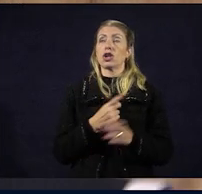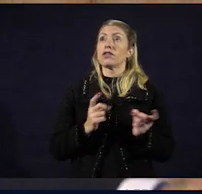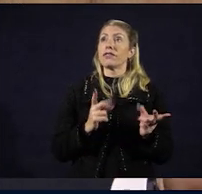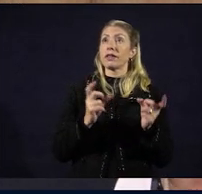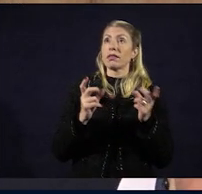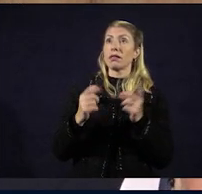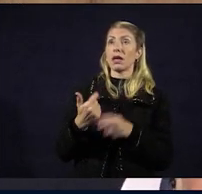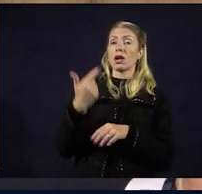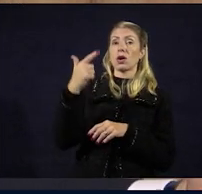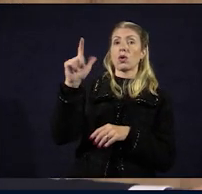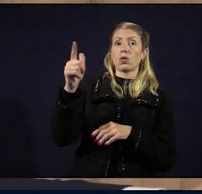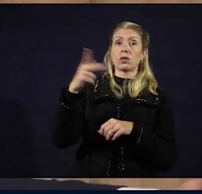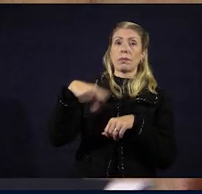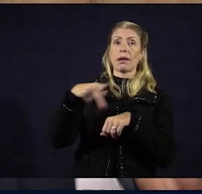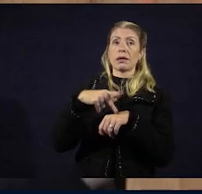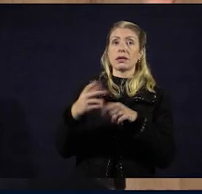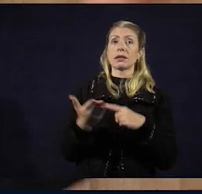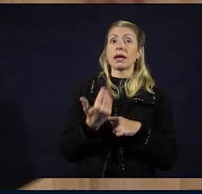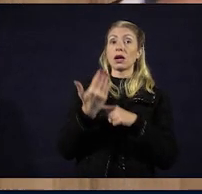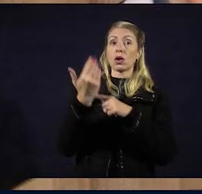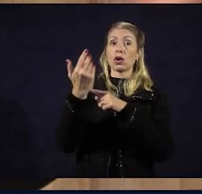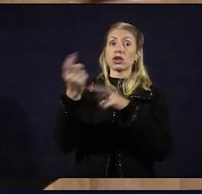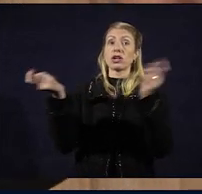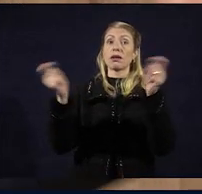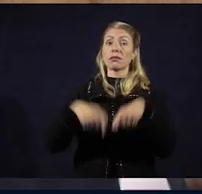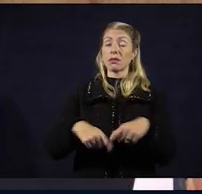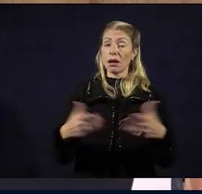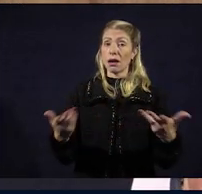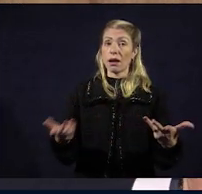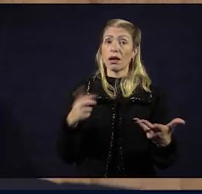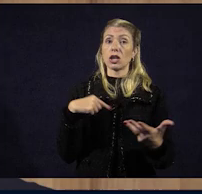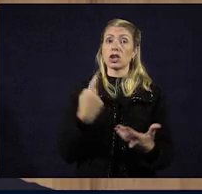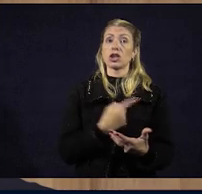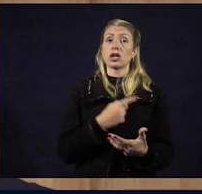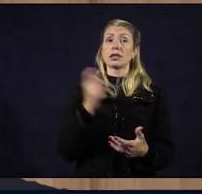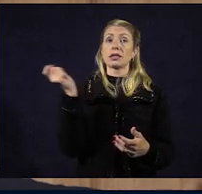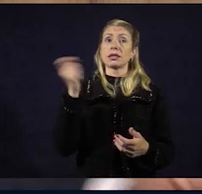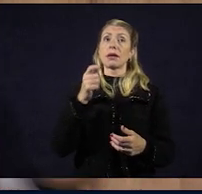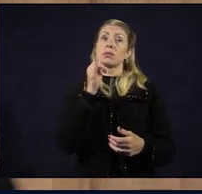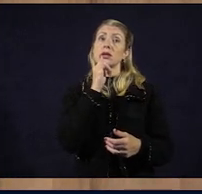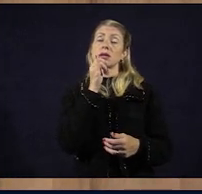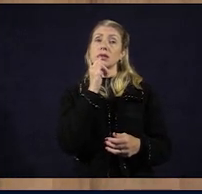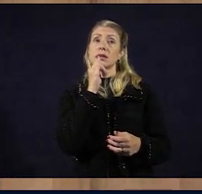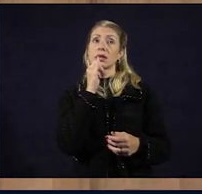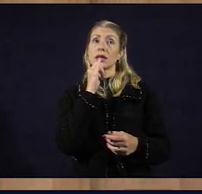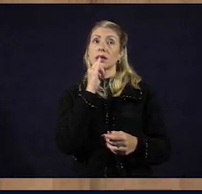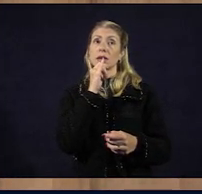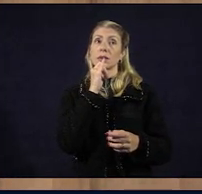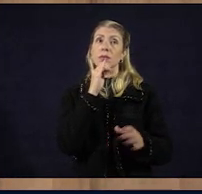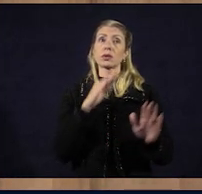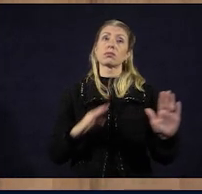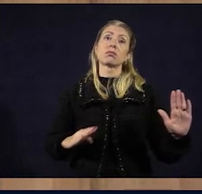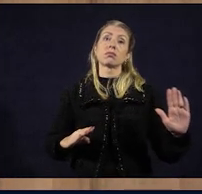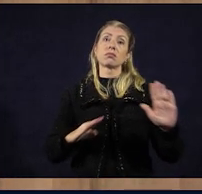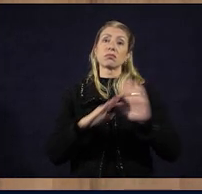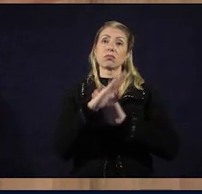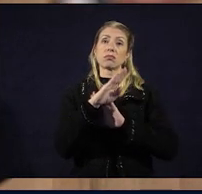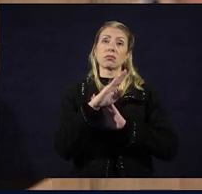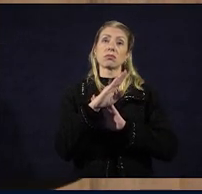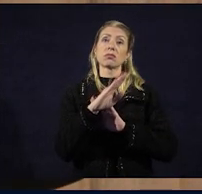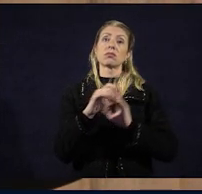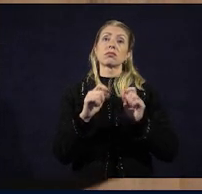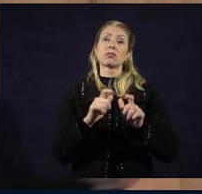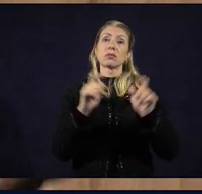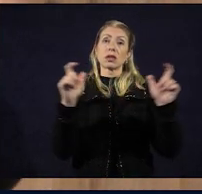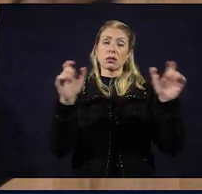tipo de tecnologia porque é onde a gente consegue ter o maior nível de vamos